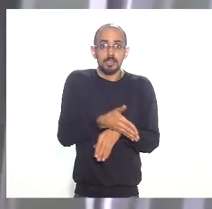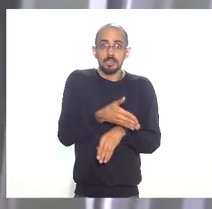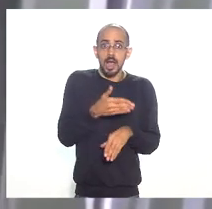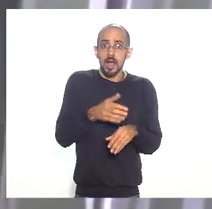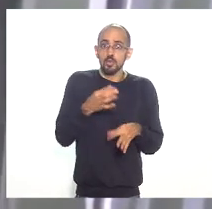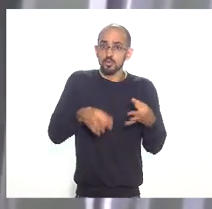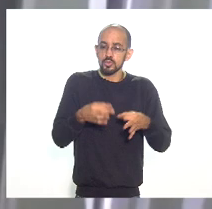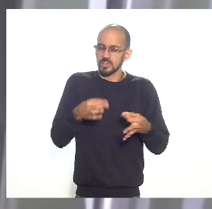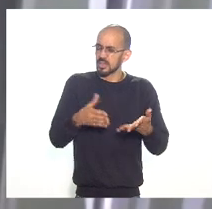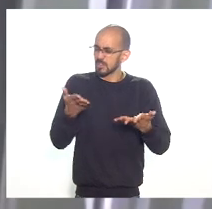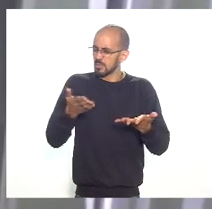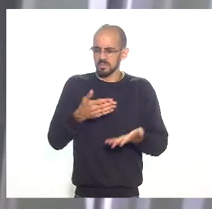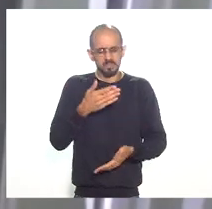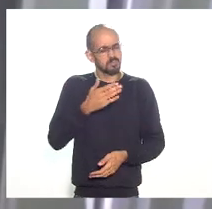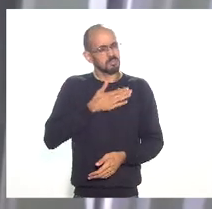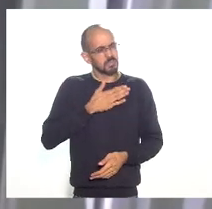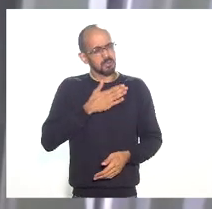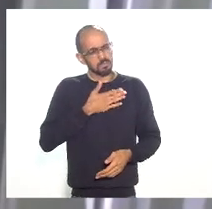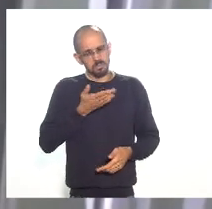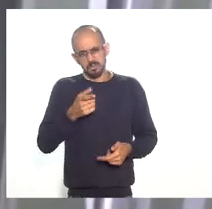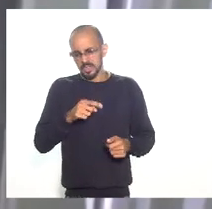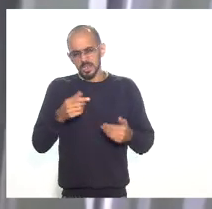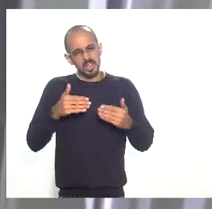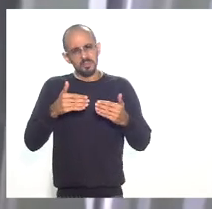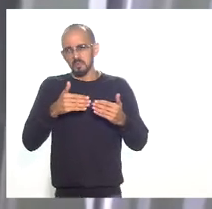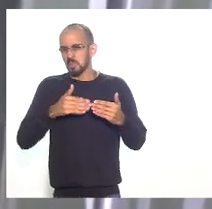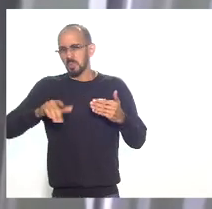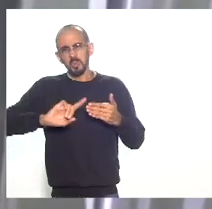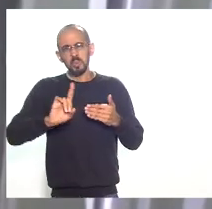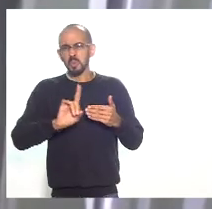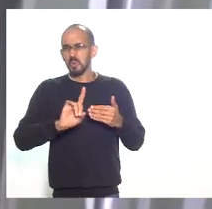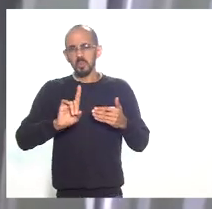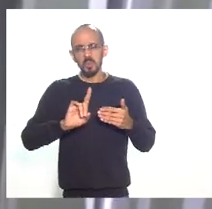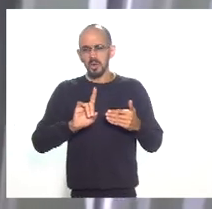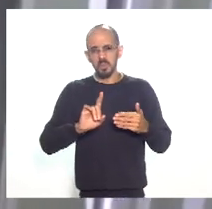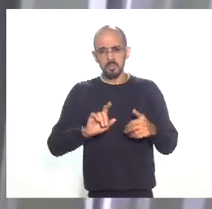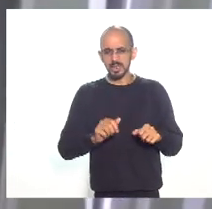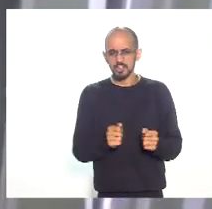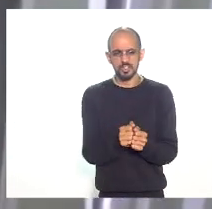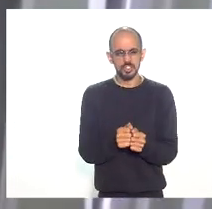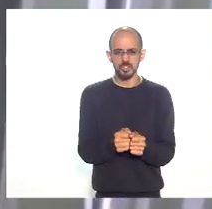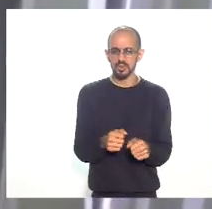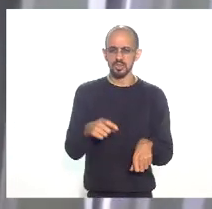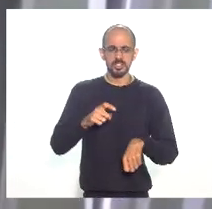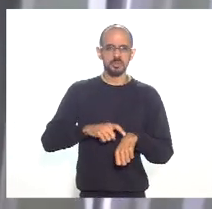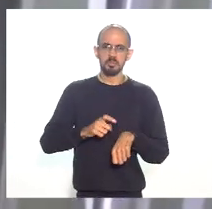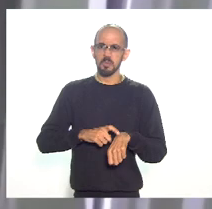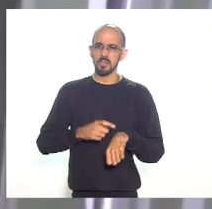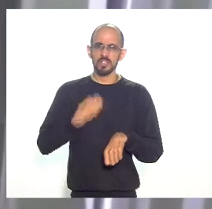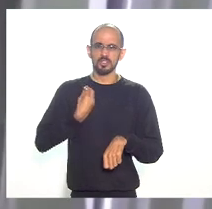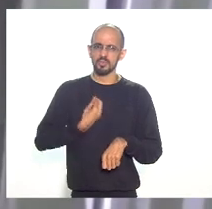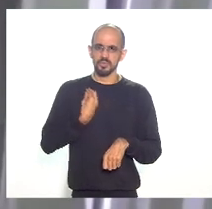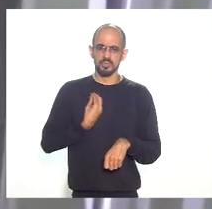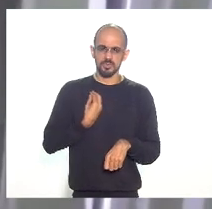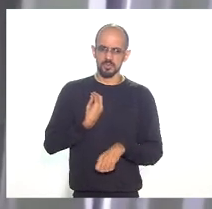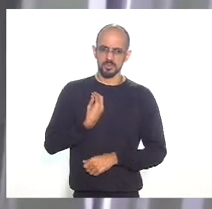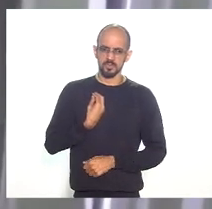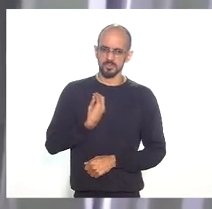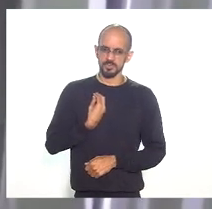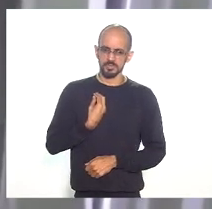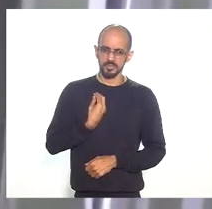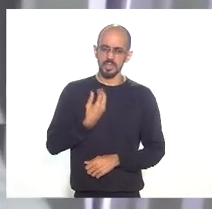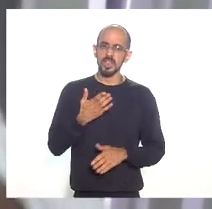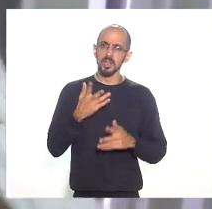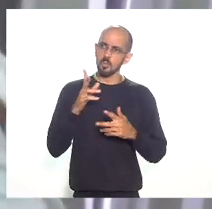essa mensagem absolutamente inadequada, incompatível com o momento que nós estamos vivendo e é muito importante, como V.